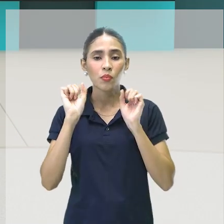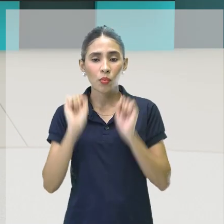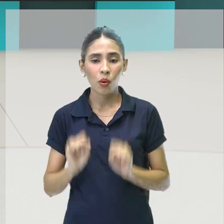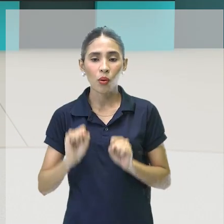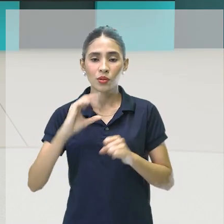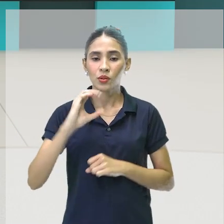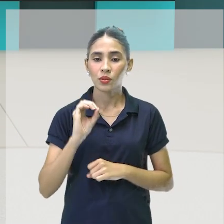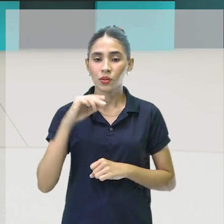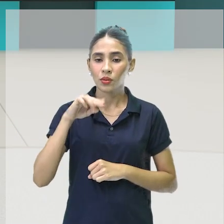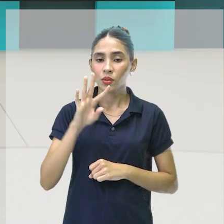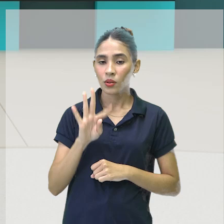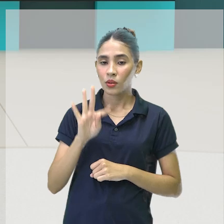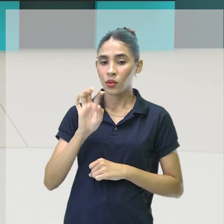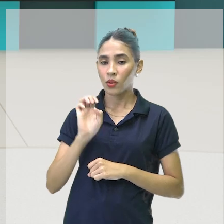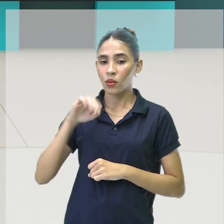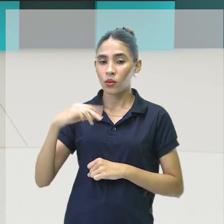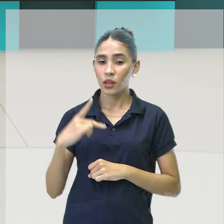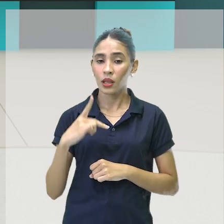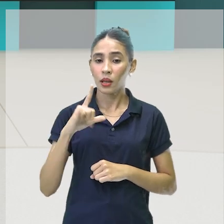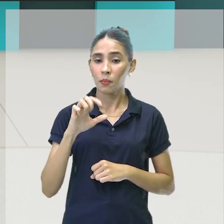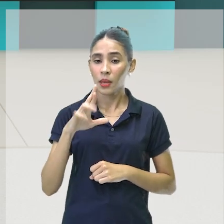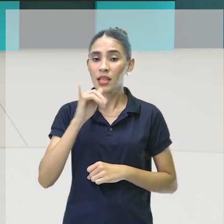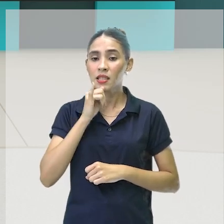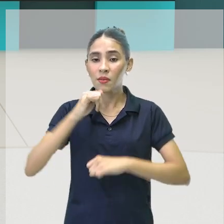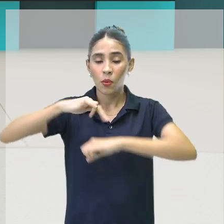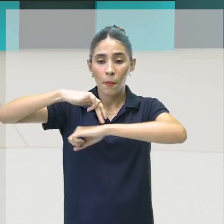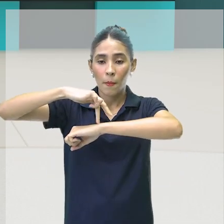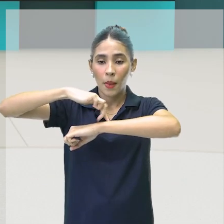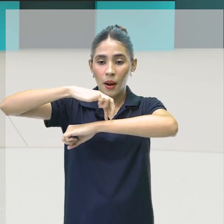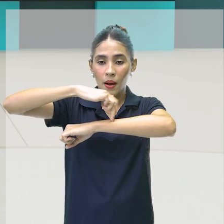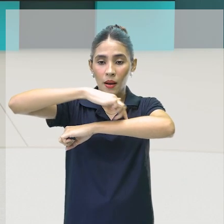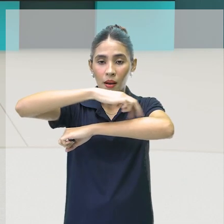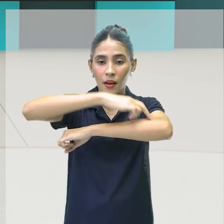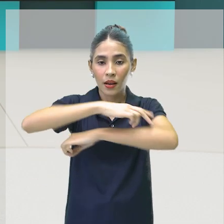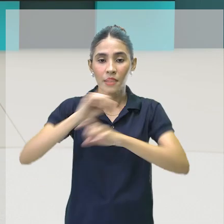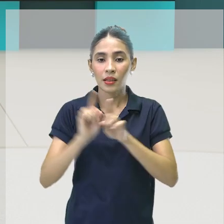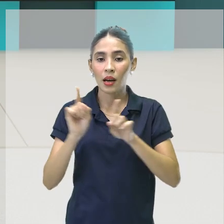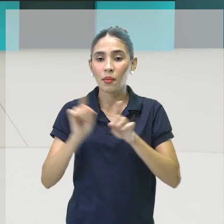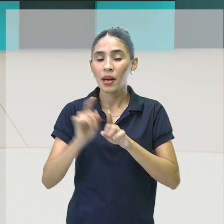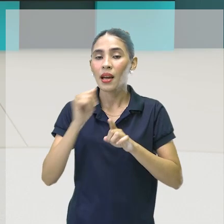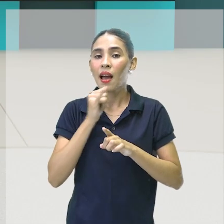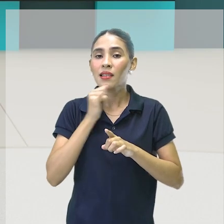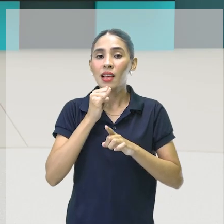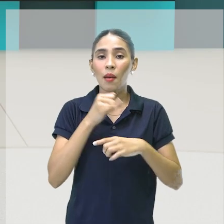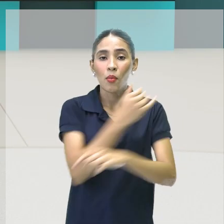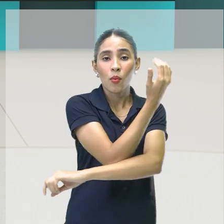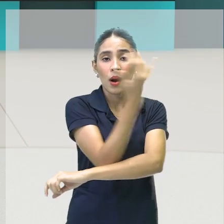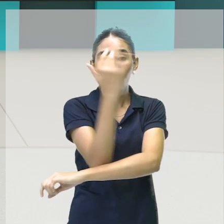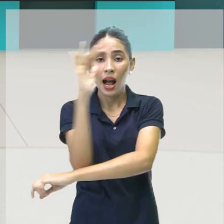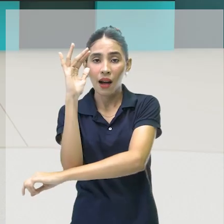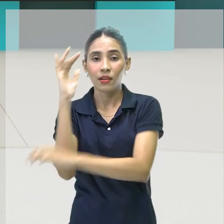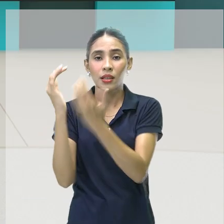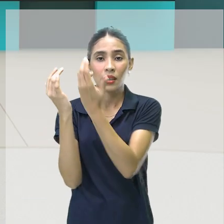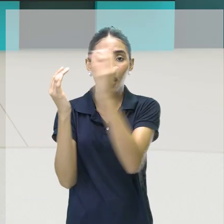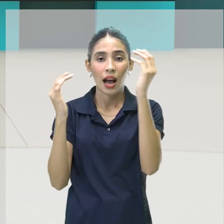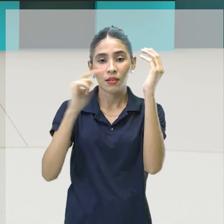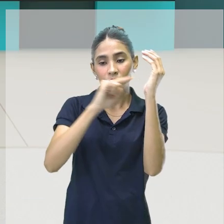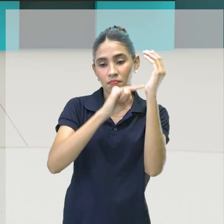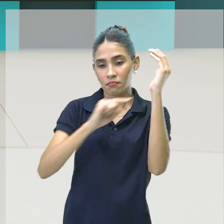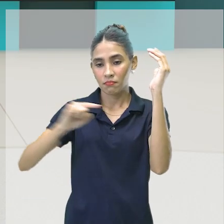contemplativo, Ele ocorre aí nas plataformas que são colocadas de uma árvore para outra. Aqui nós temos